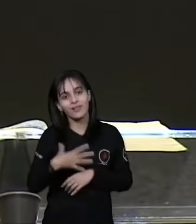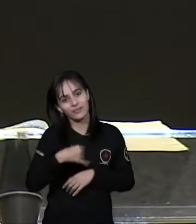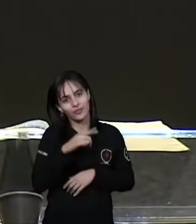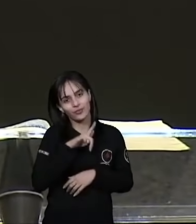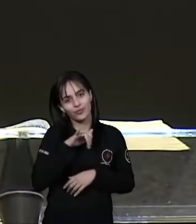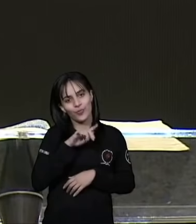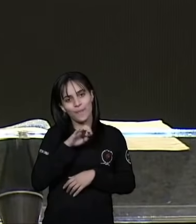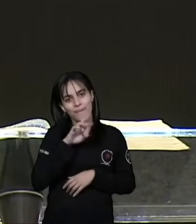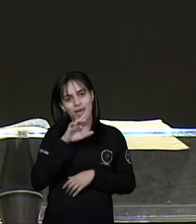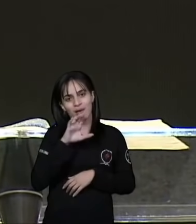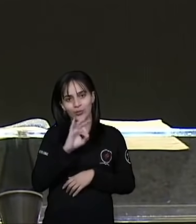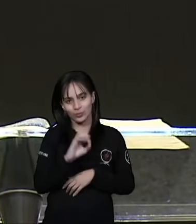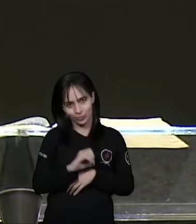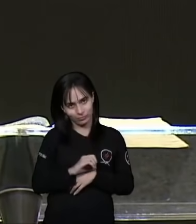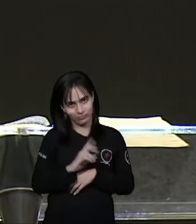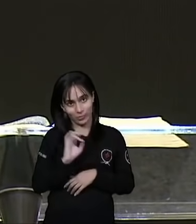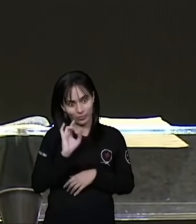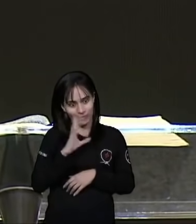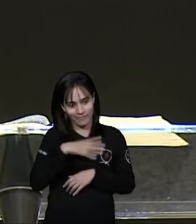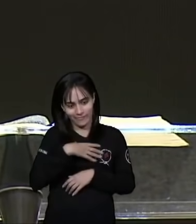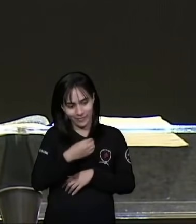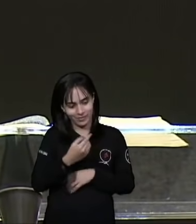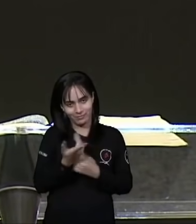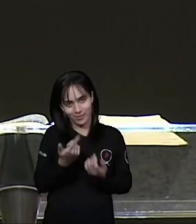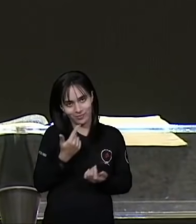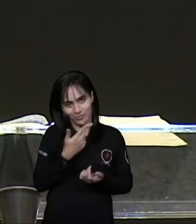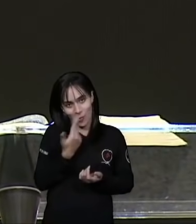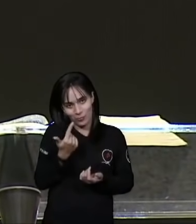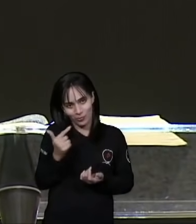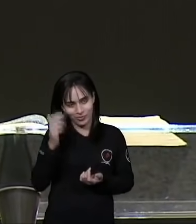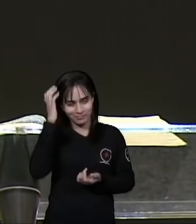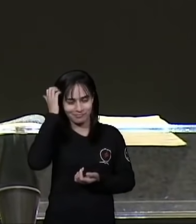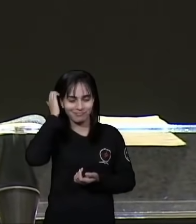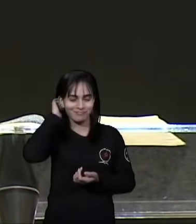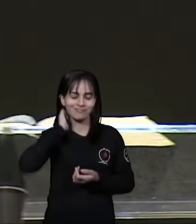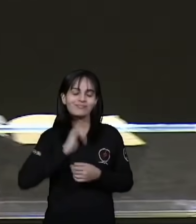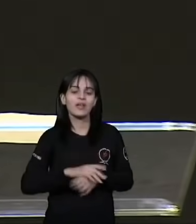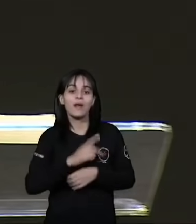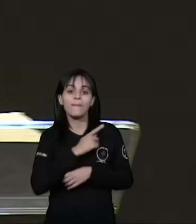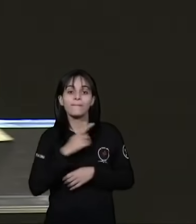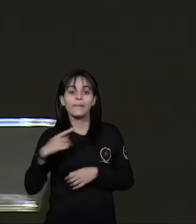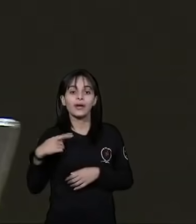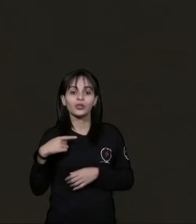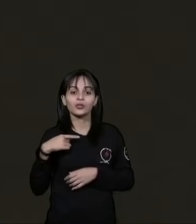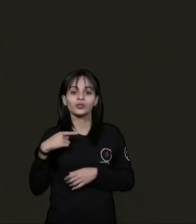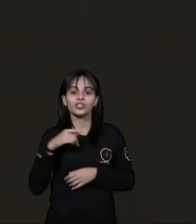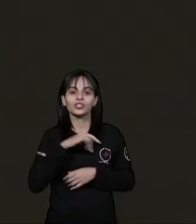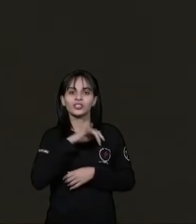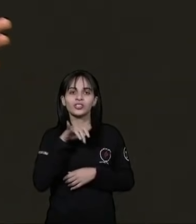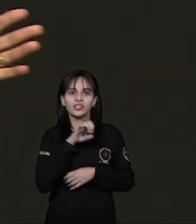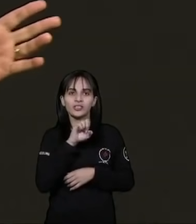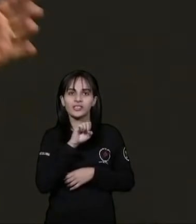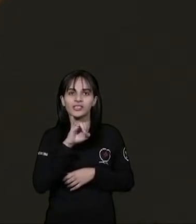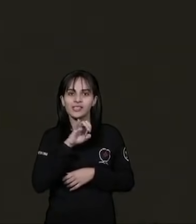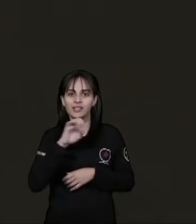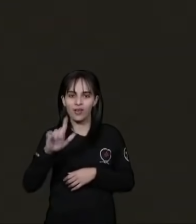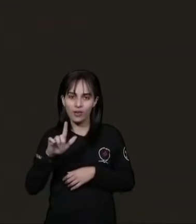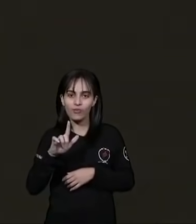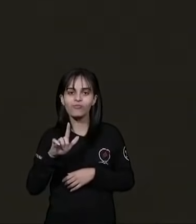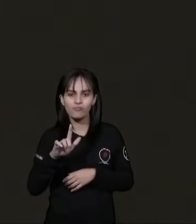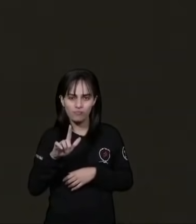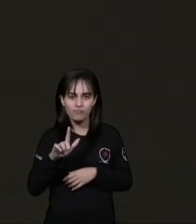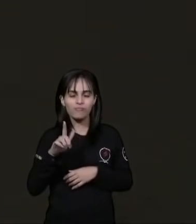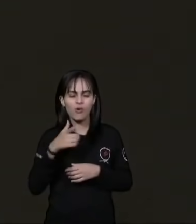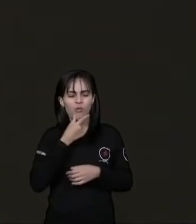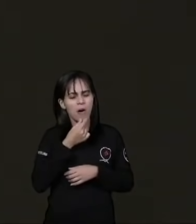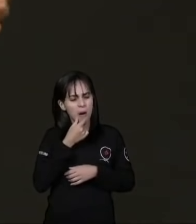Gilberto Malafaia nem nome tinha que a vida da gente é assim Pastor Geziel Nunes Gomes é um